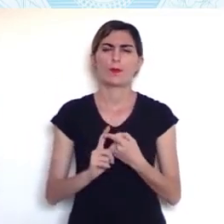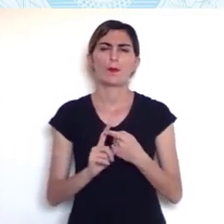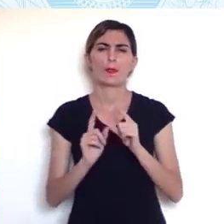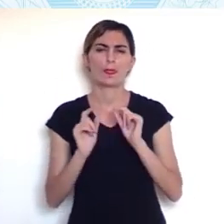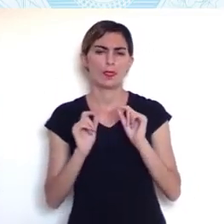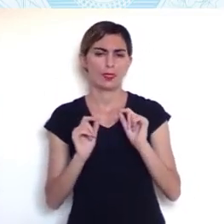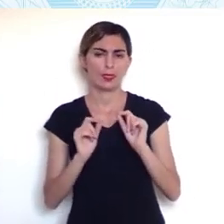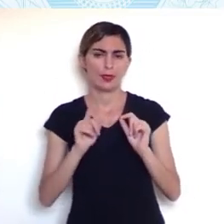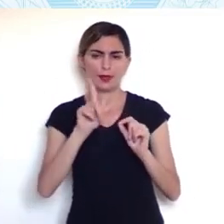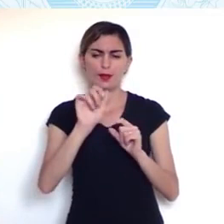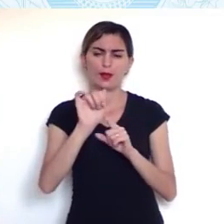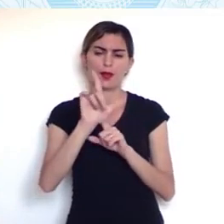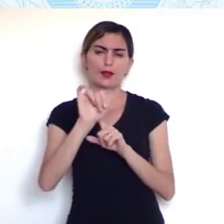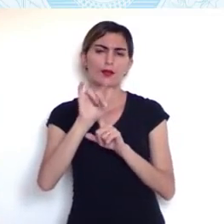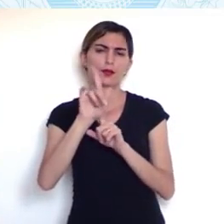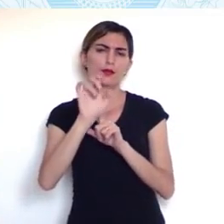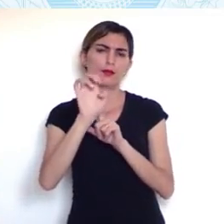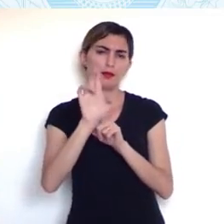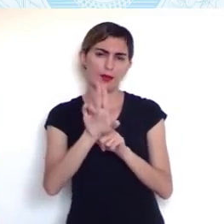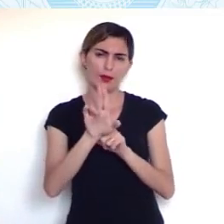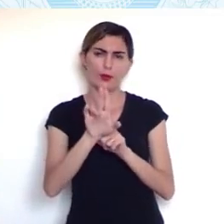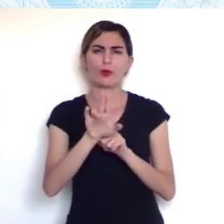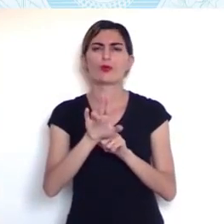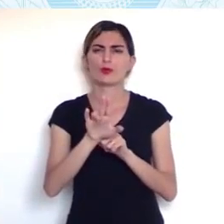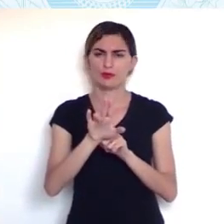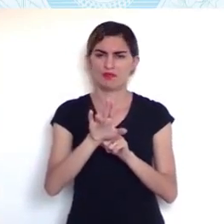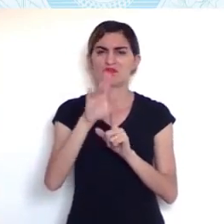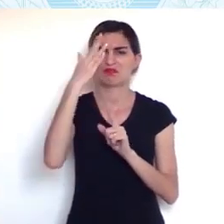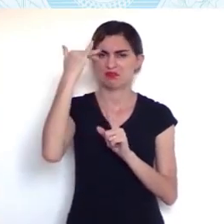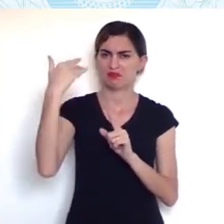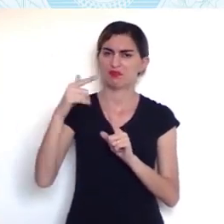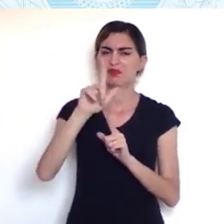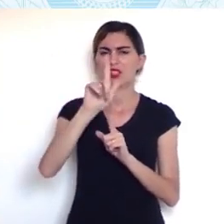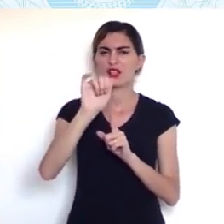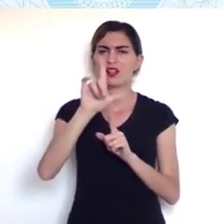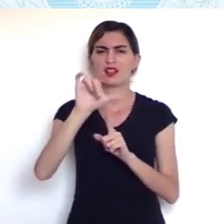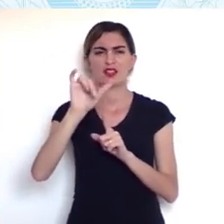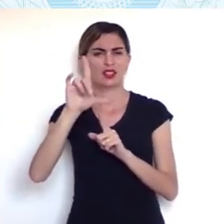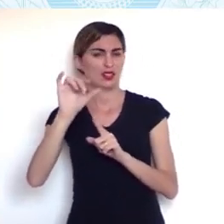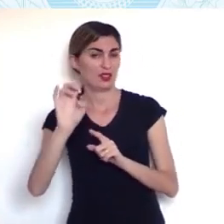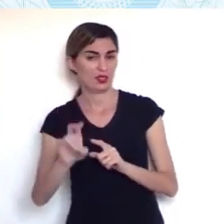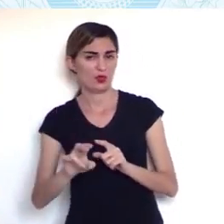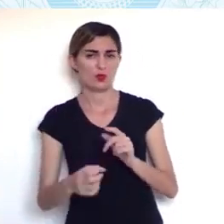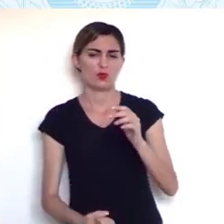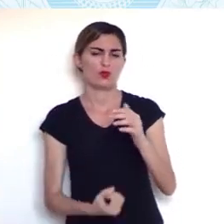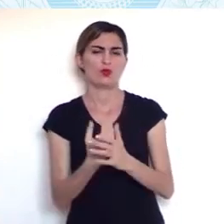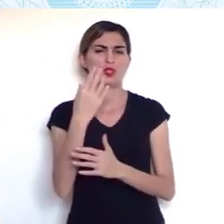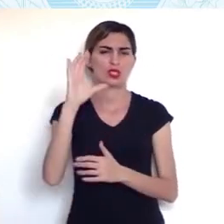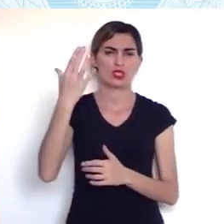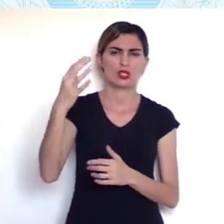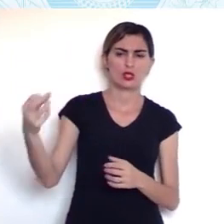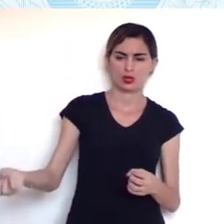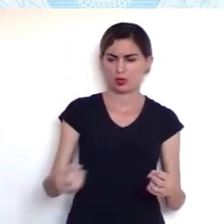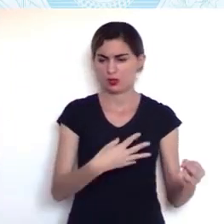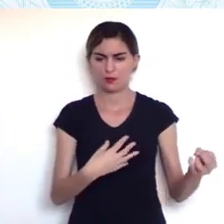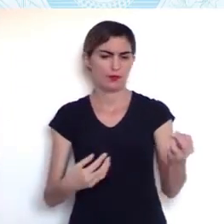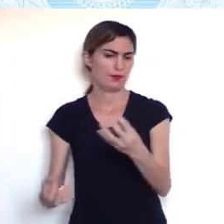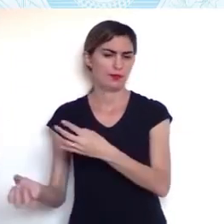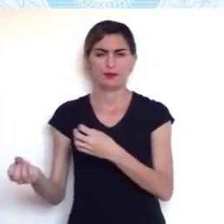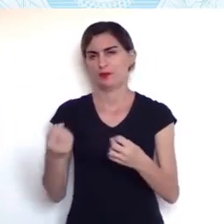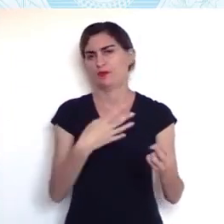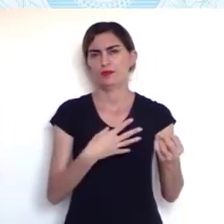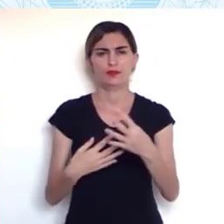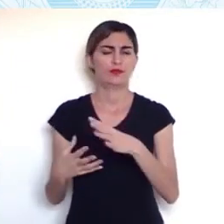Galileu Galilei, o grande Galileu Galilei, inaugurador da ciência moderna,